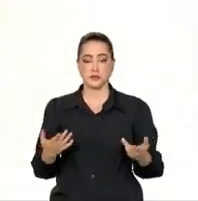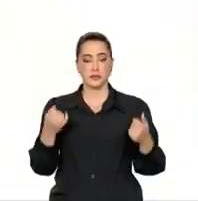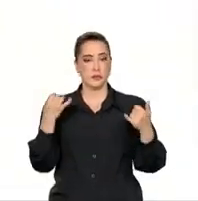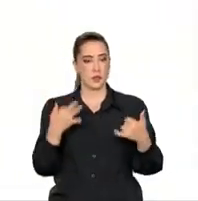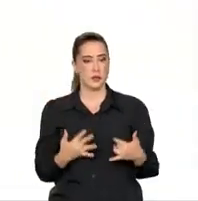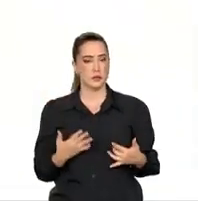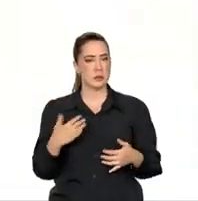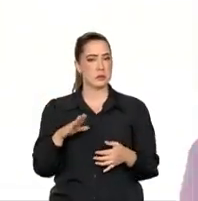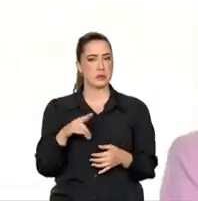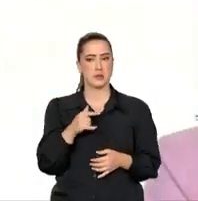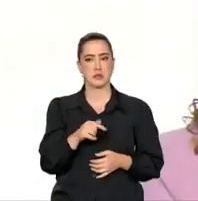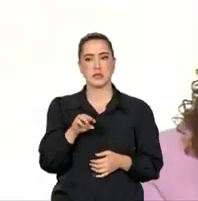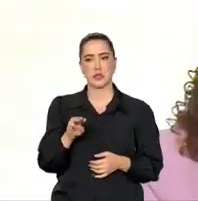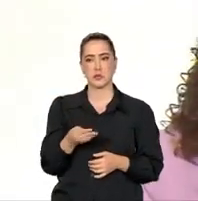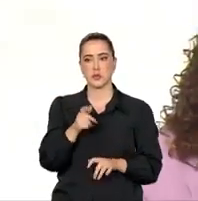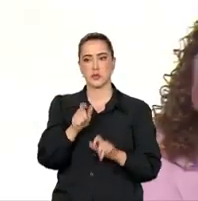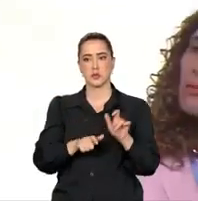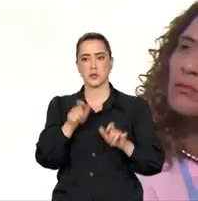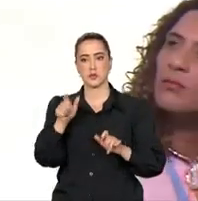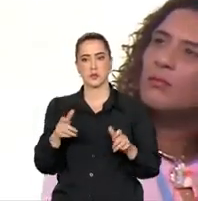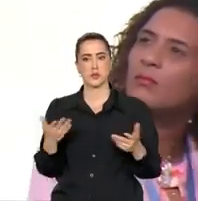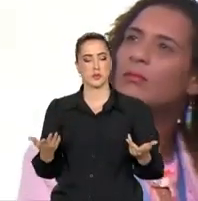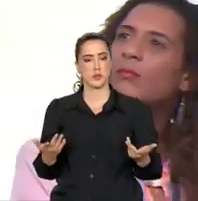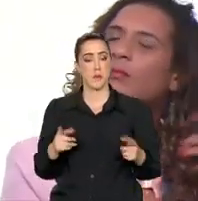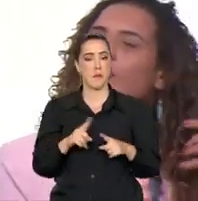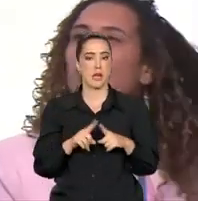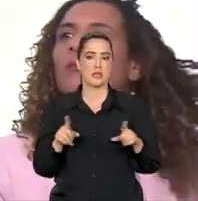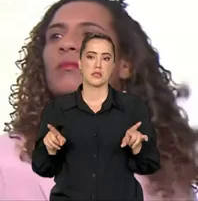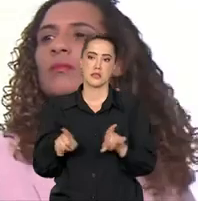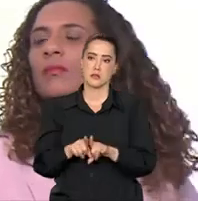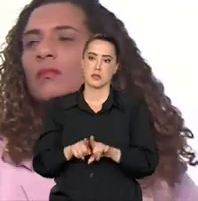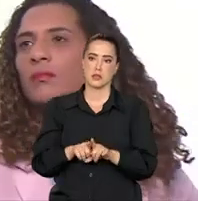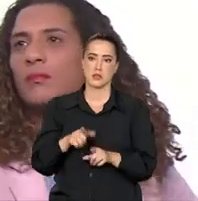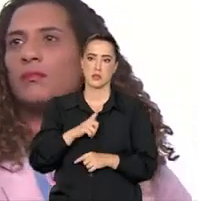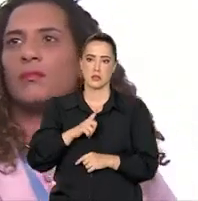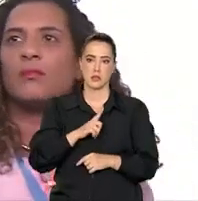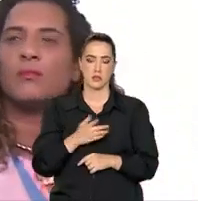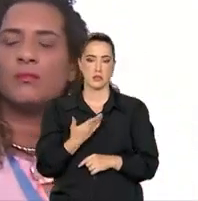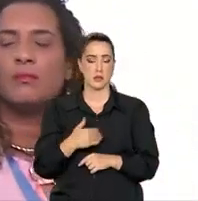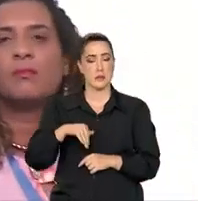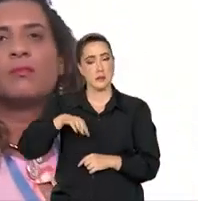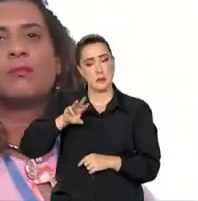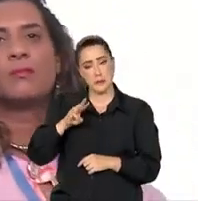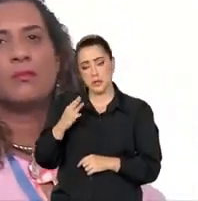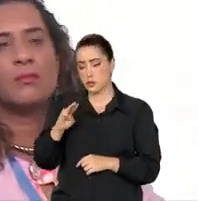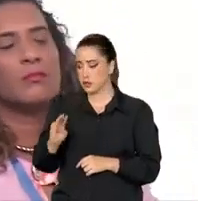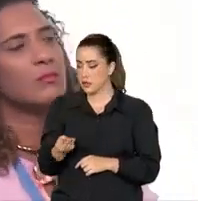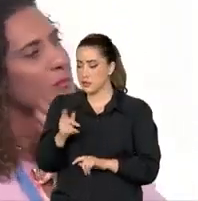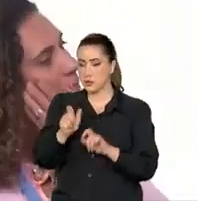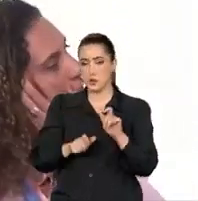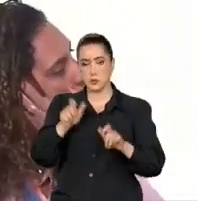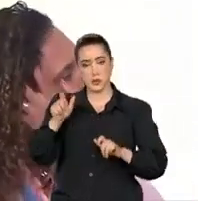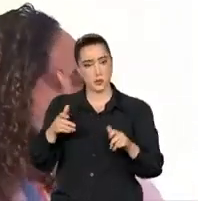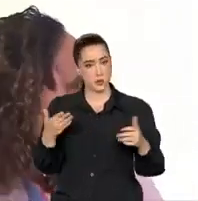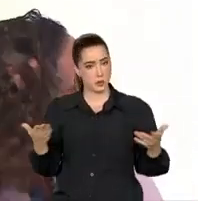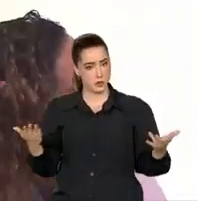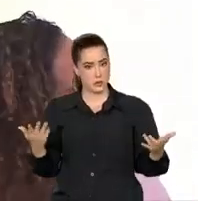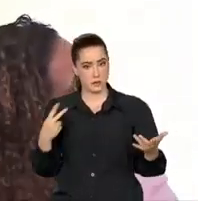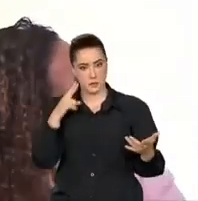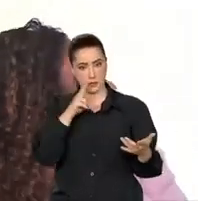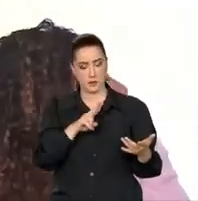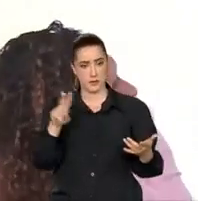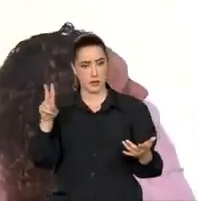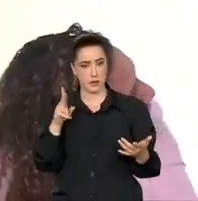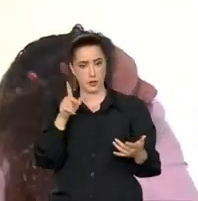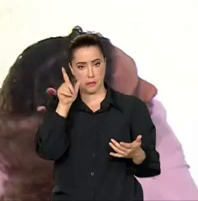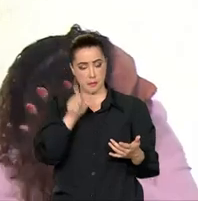mais ou menos 7 milhões de pessoas. Do outro lado, também, nós temos mais de 3 milhões de pessoas, vejam só, pessoas